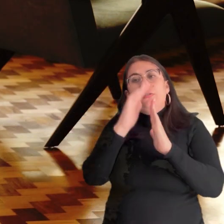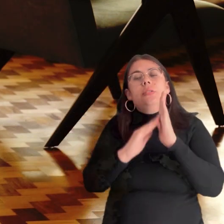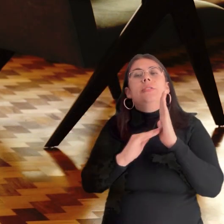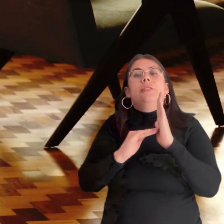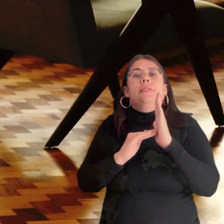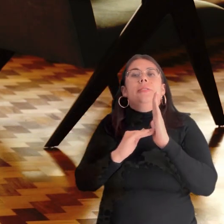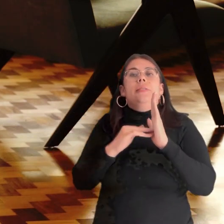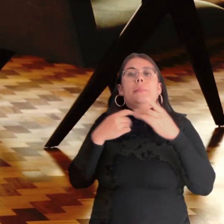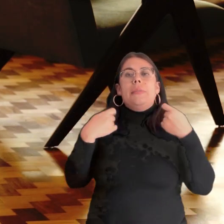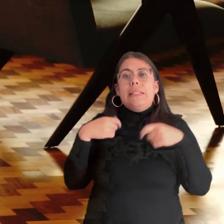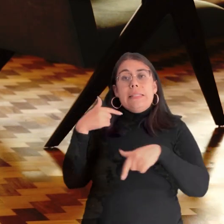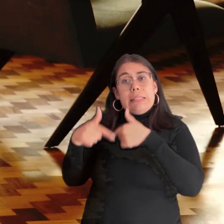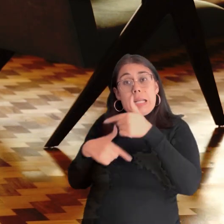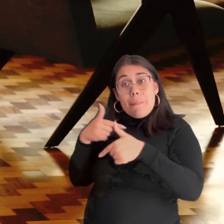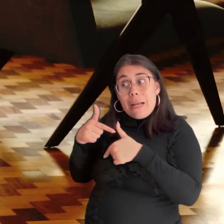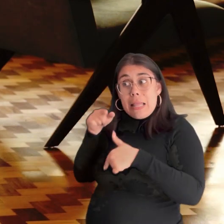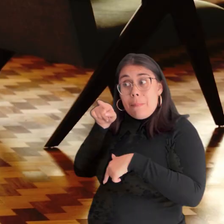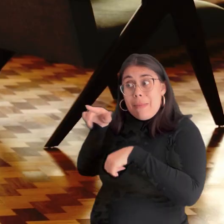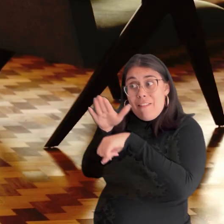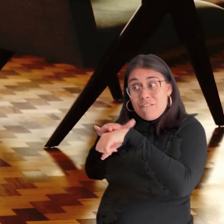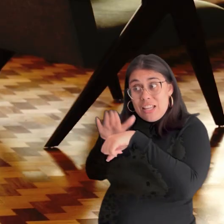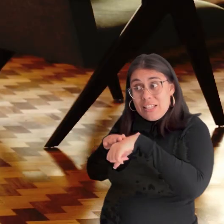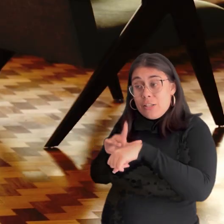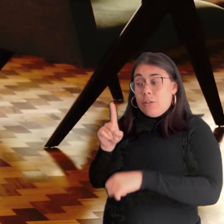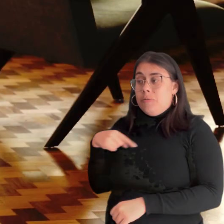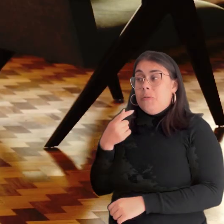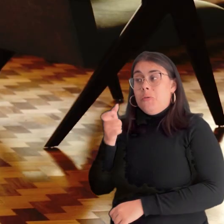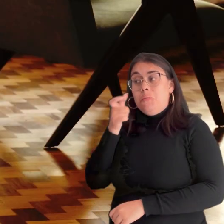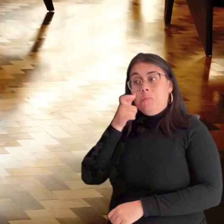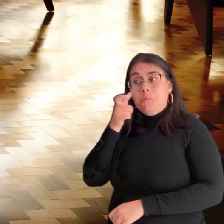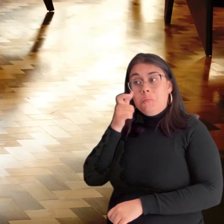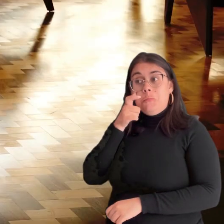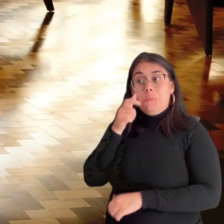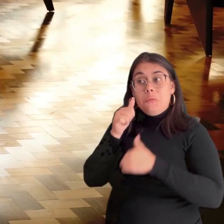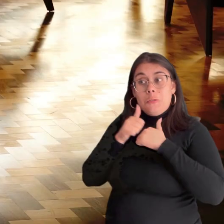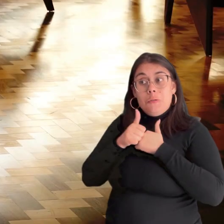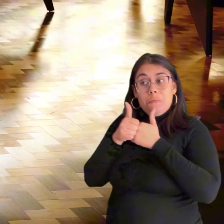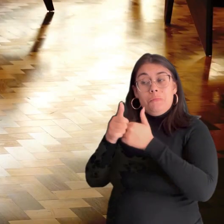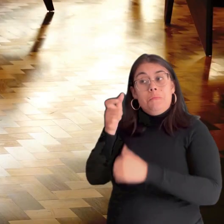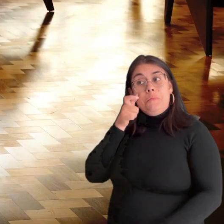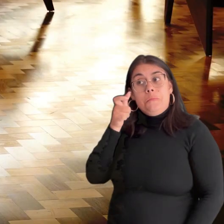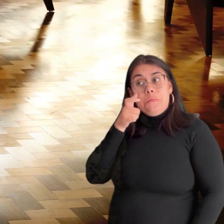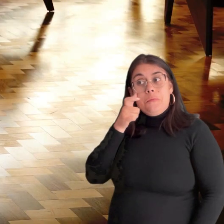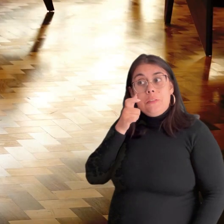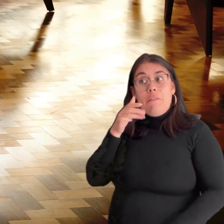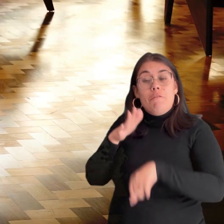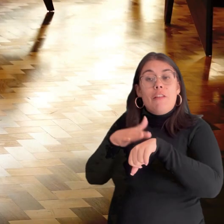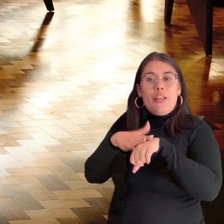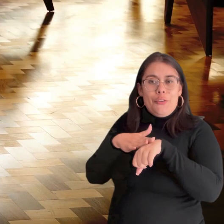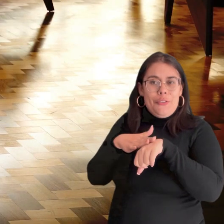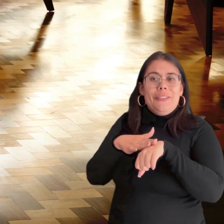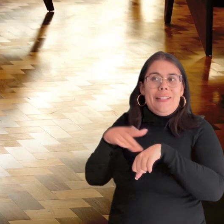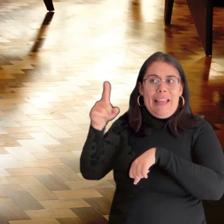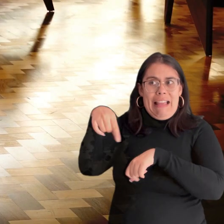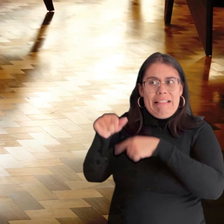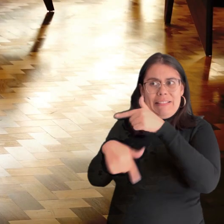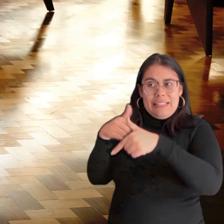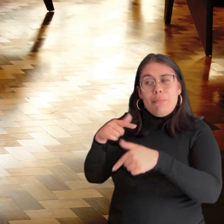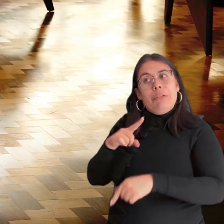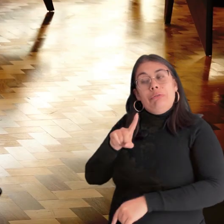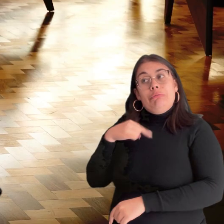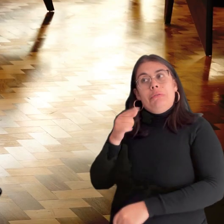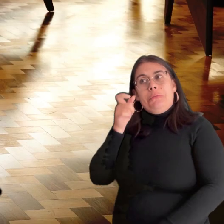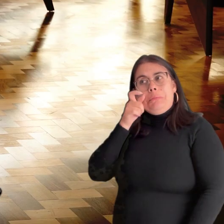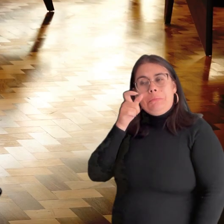papel era de observar como isso estava sendo feito. Como tinha no fundo da casa, no fundo